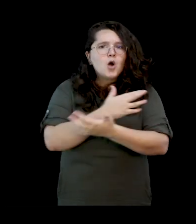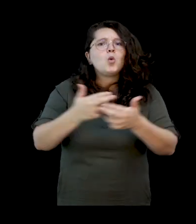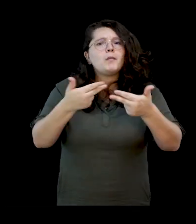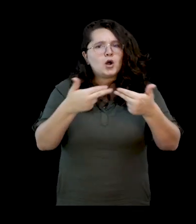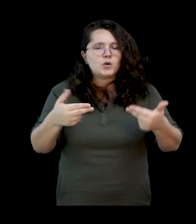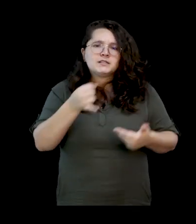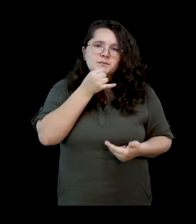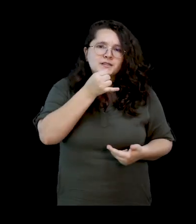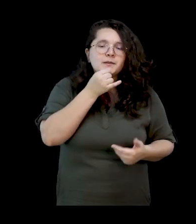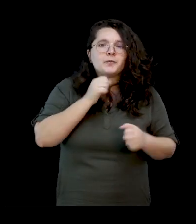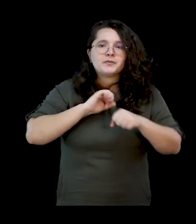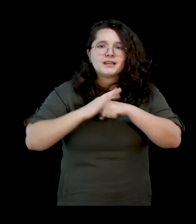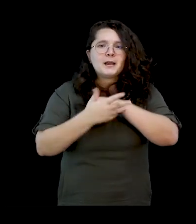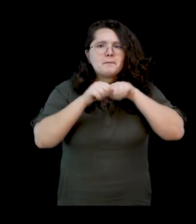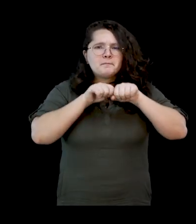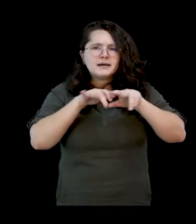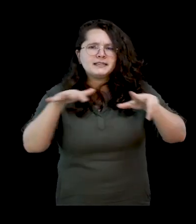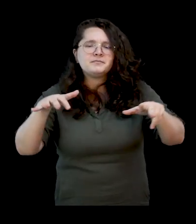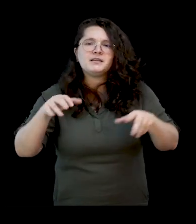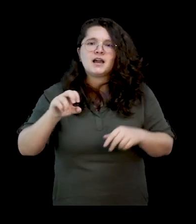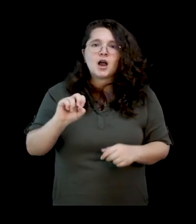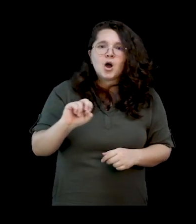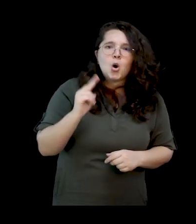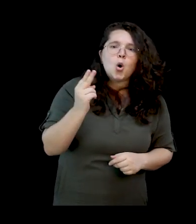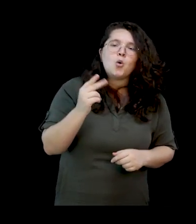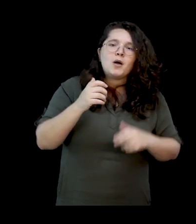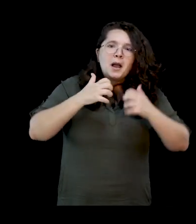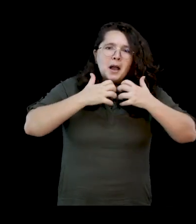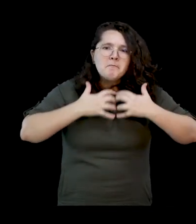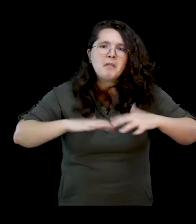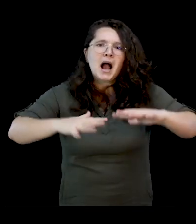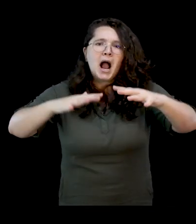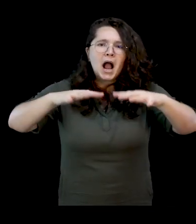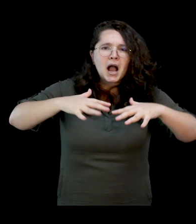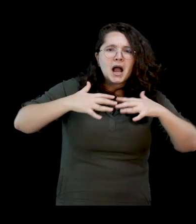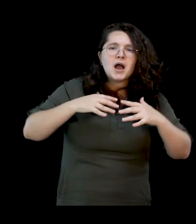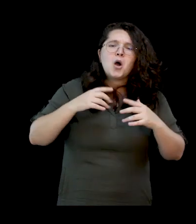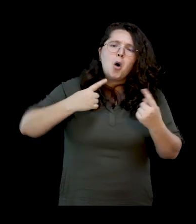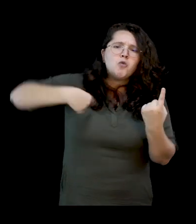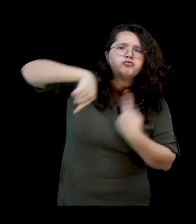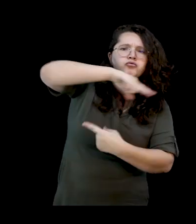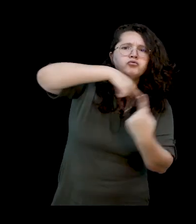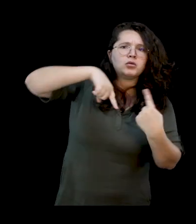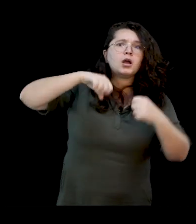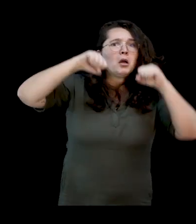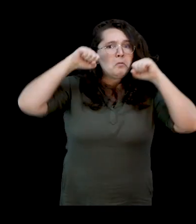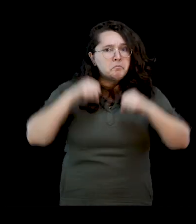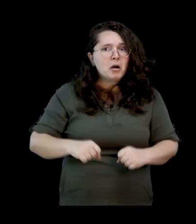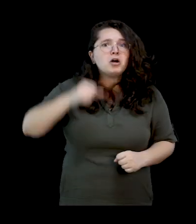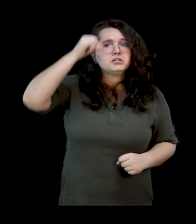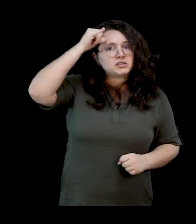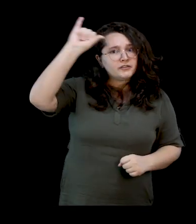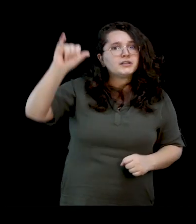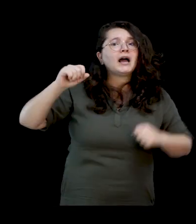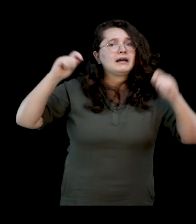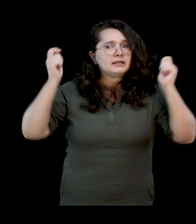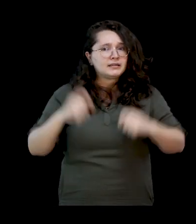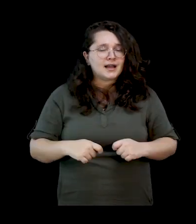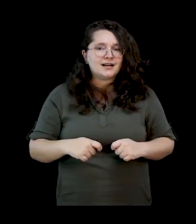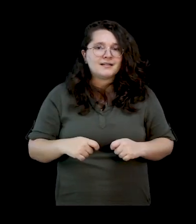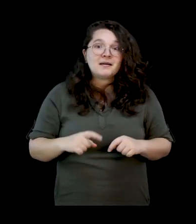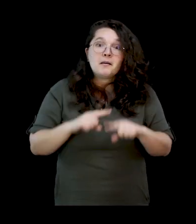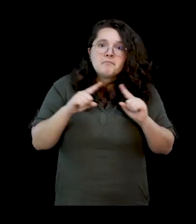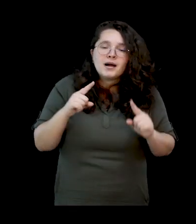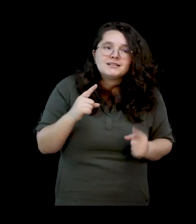pandemia ou de um maremoto, de um terremoto que a gente não poderia ter evitado, a tragédia da cultura é trágica porque a